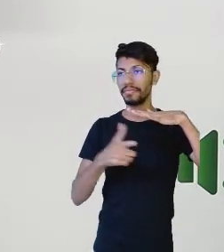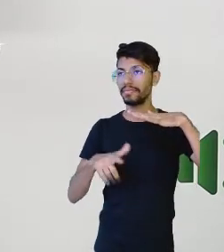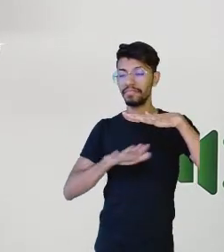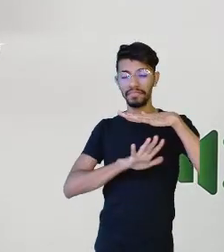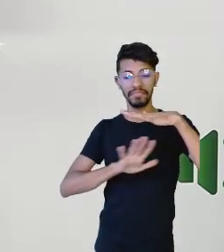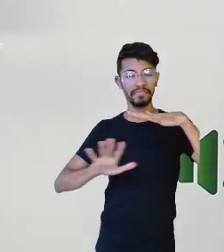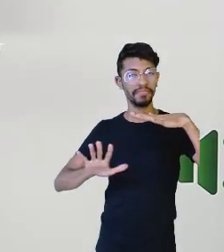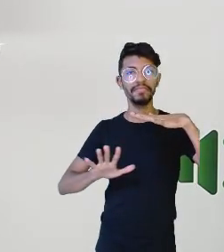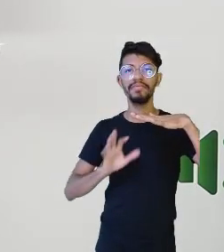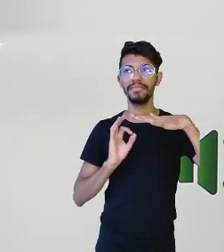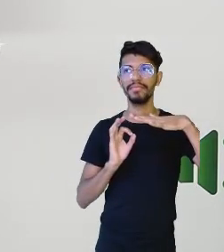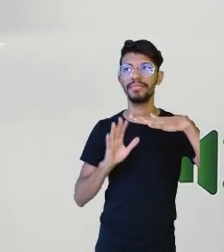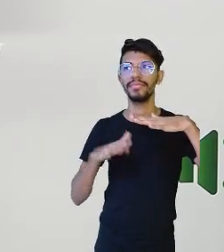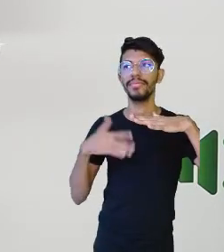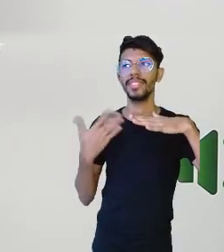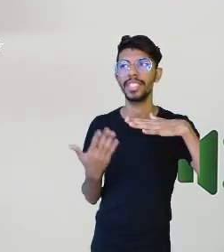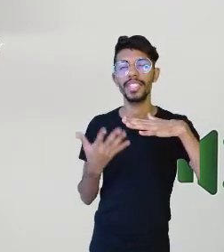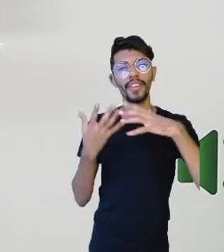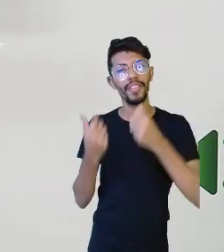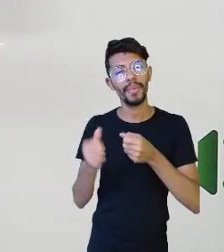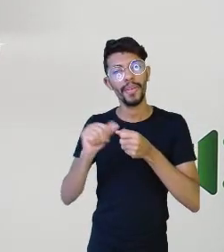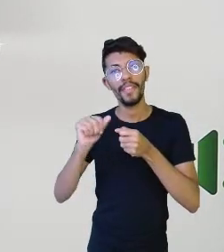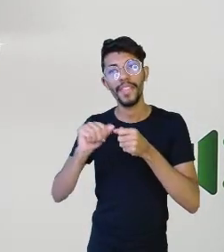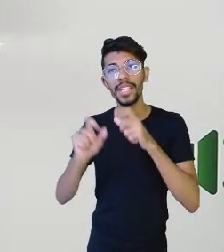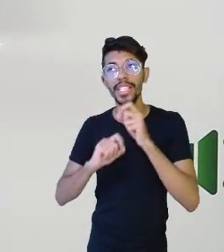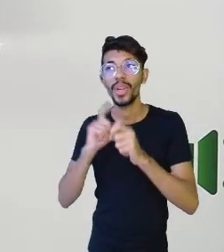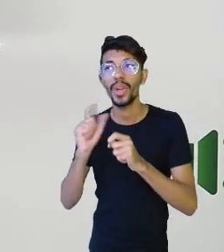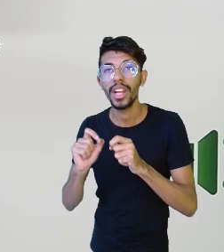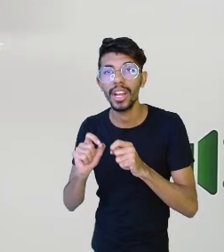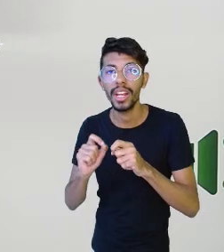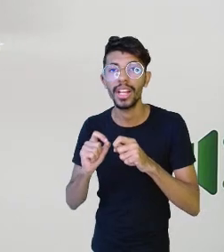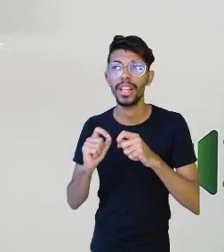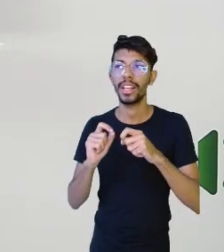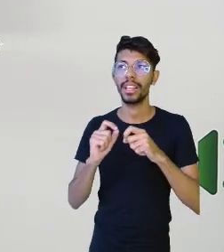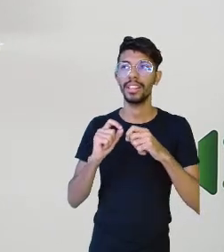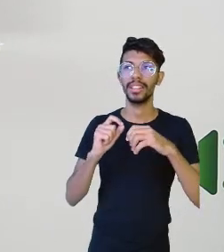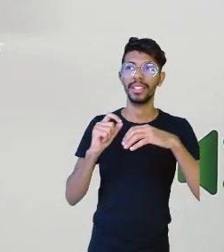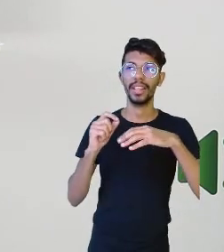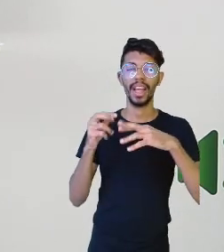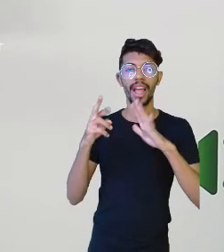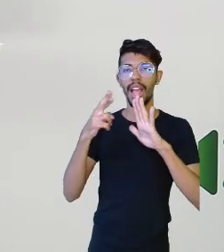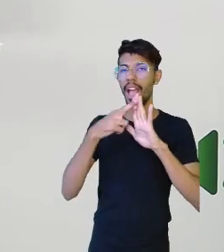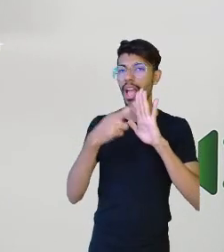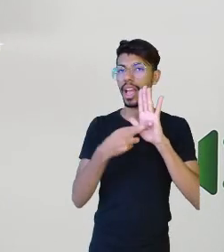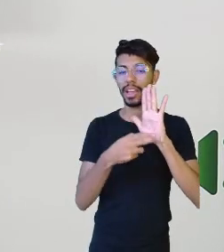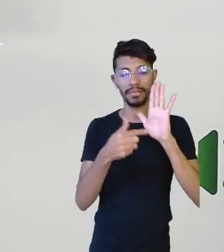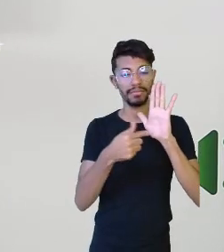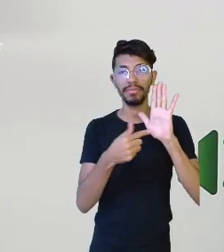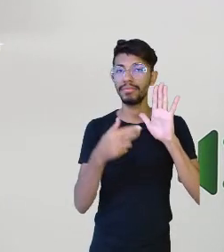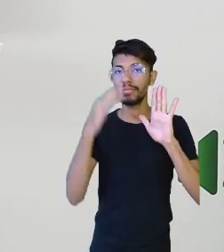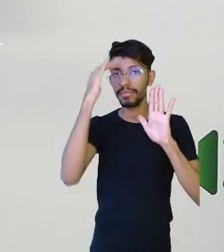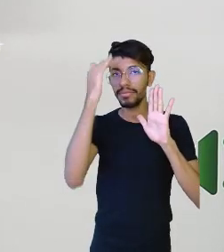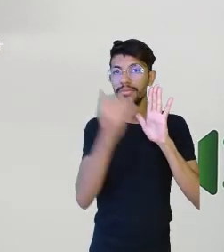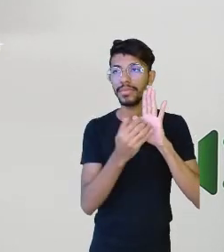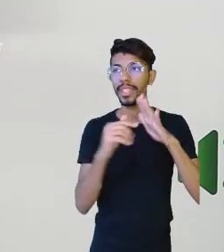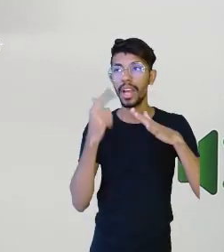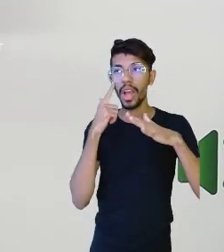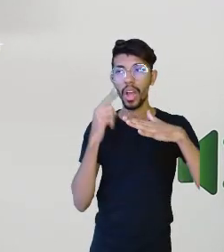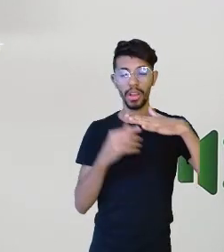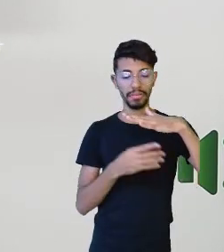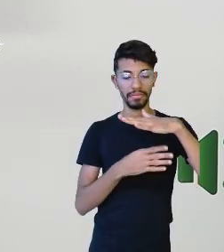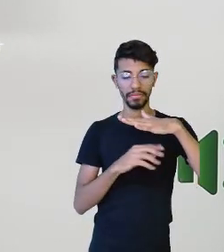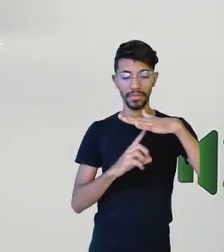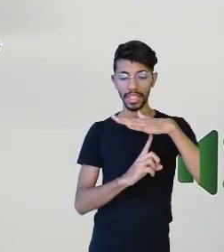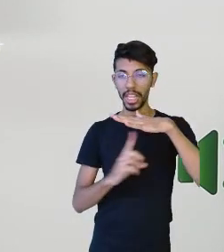Então, vamos fazer o que a regra está dizendo. Eu deixei o